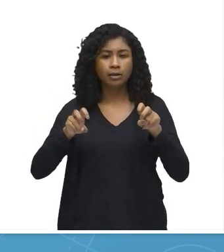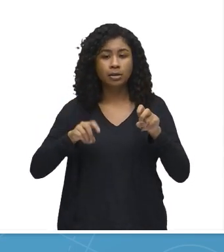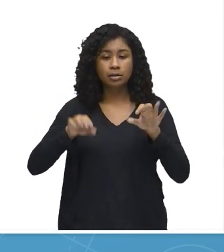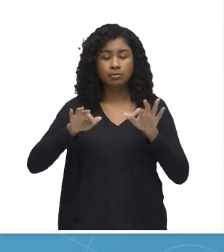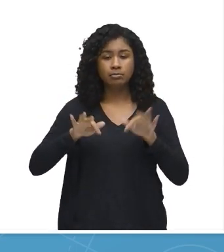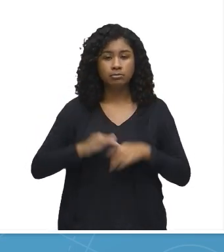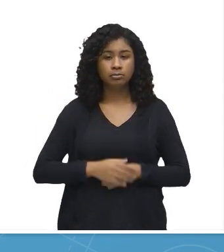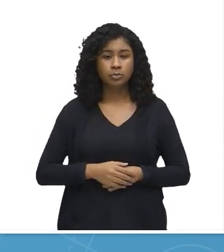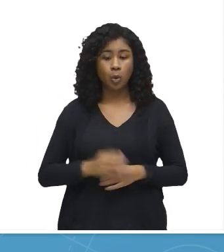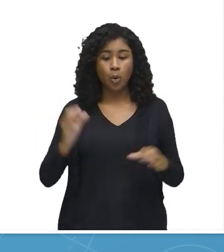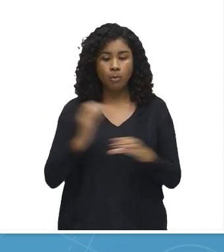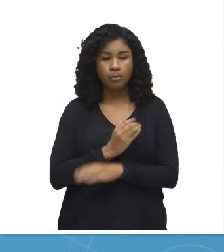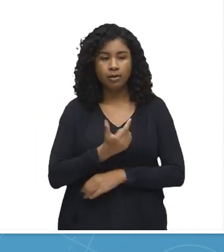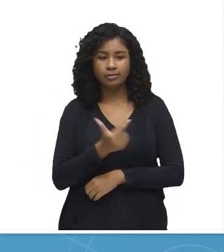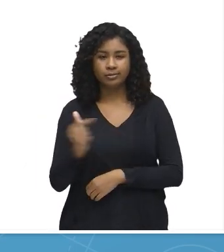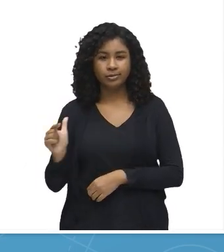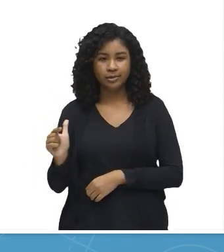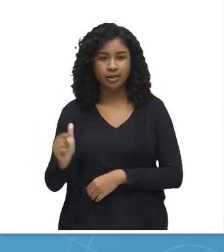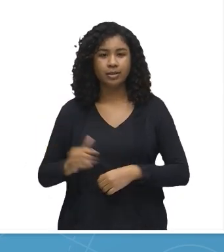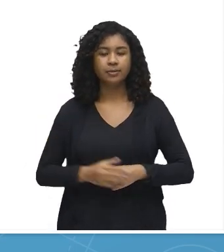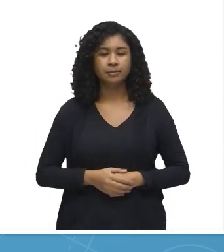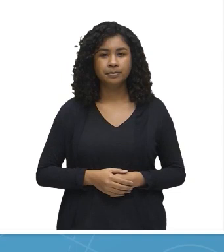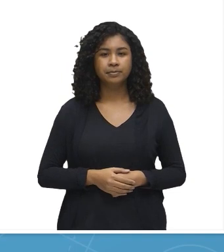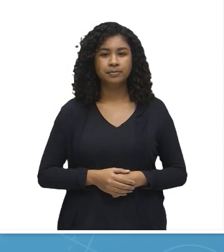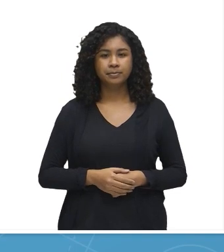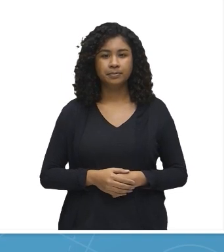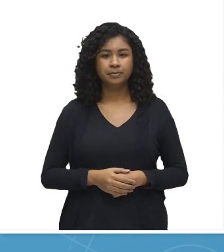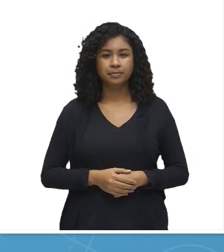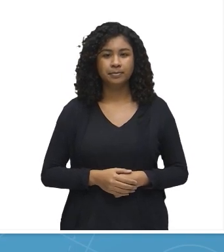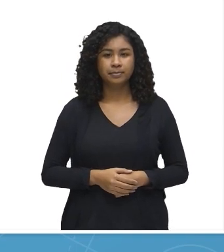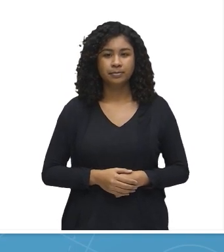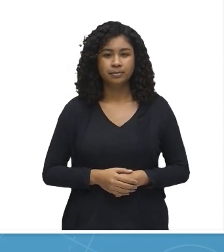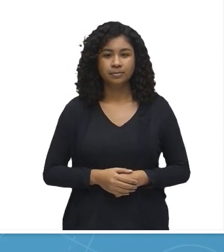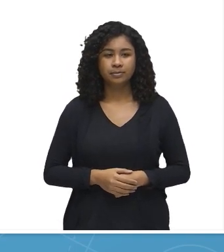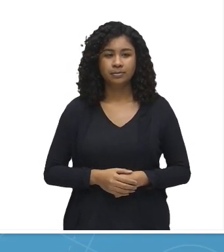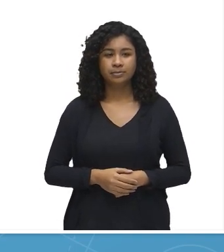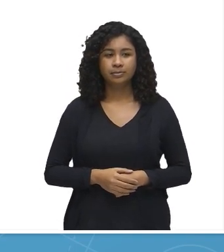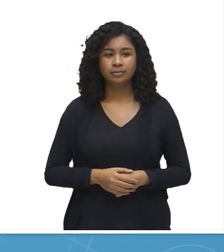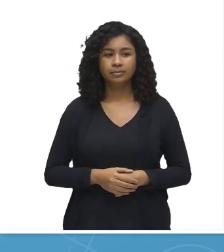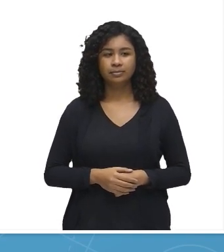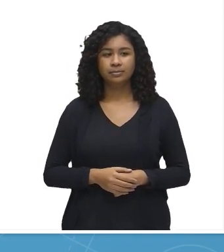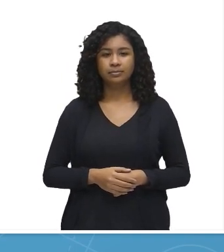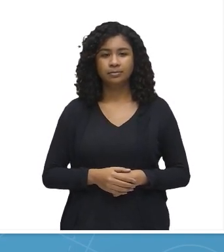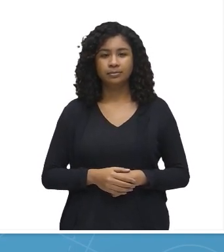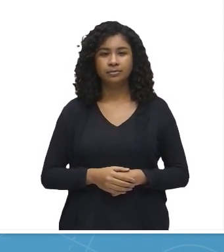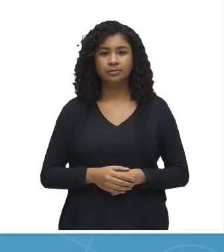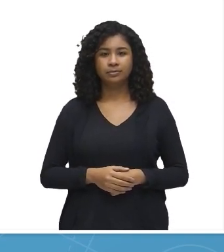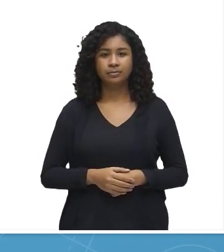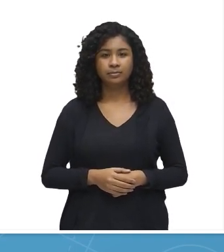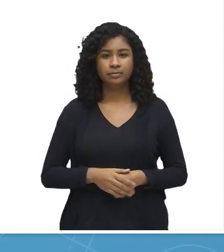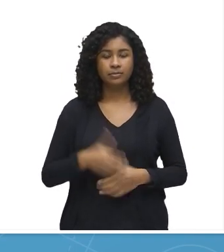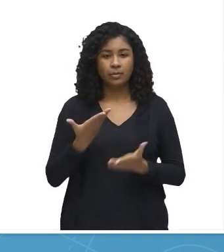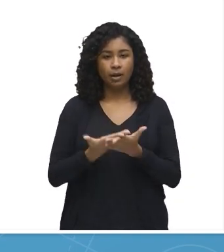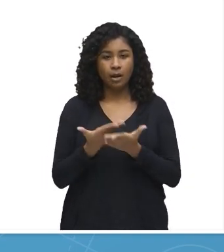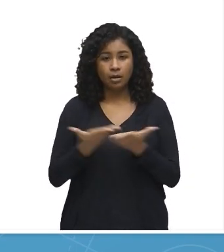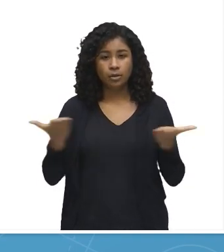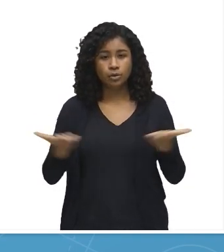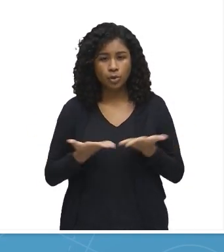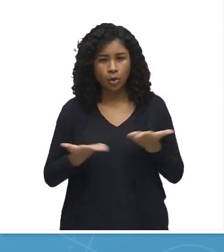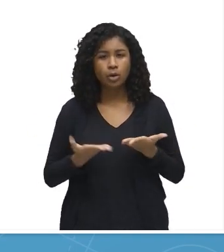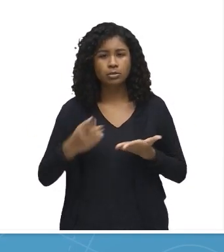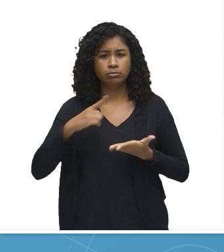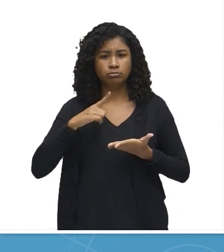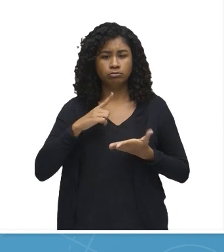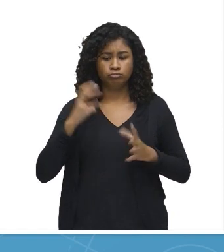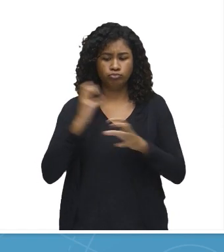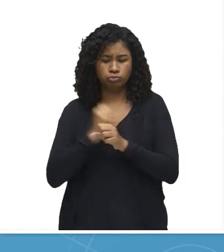ver a diferença entre as completas e as incompletas, tá? Na aula de hoje nós não iremos trabalhar a resolução de